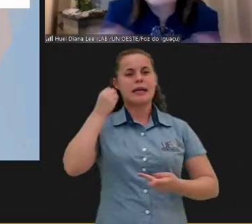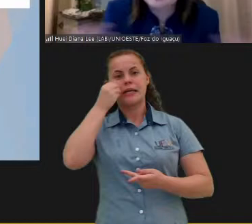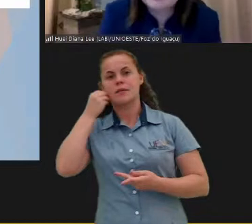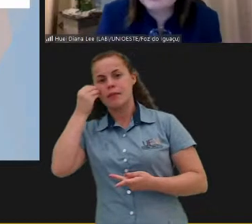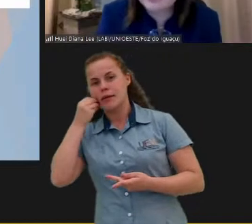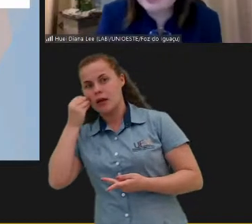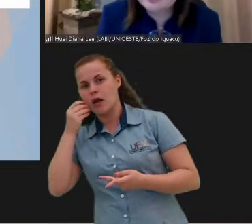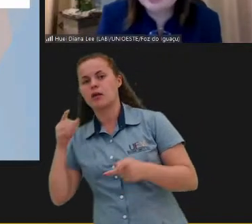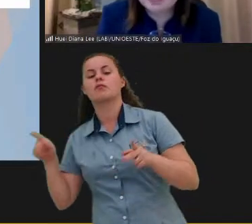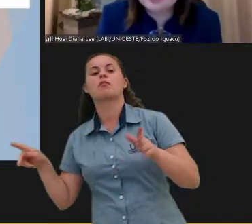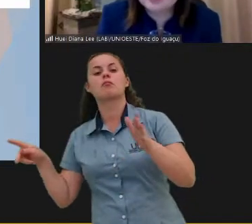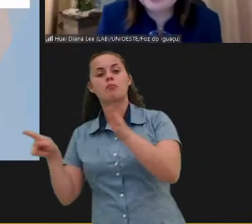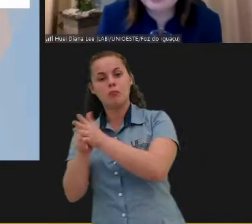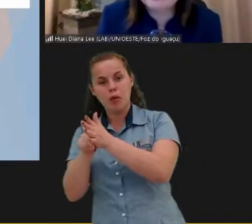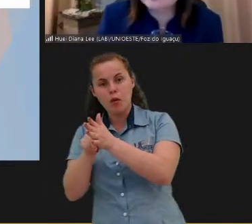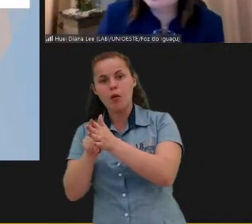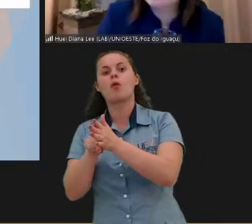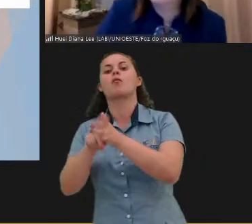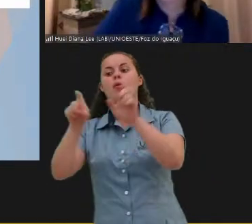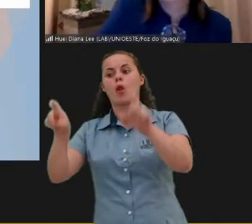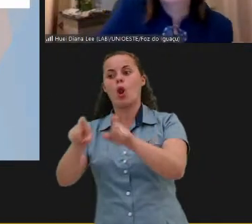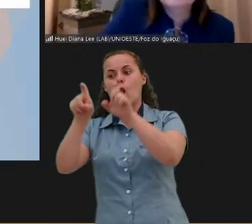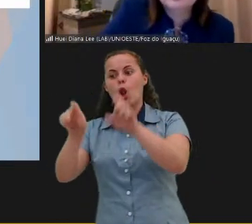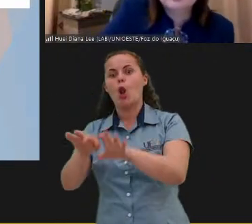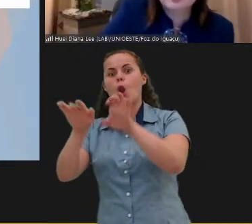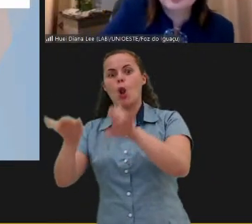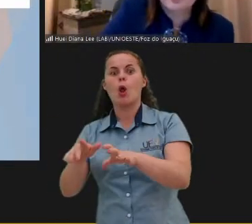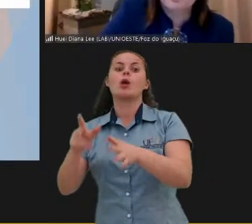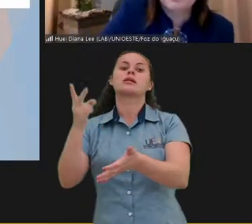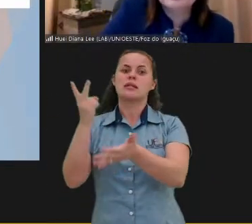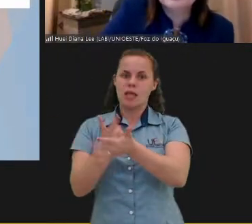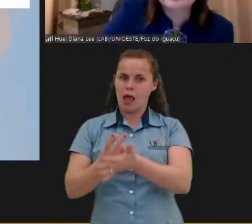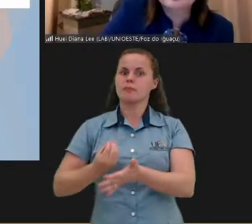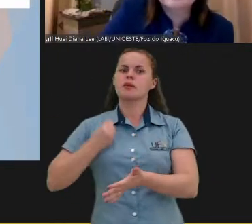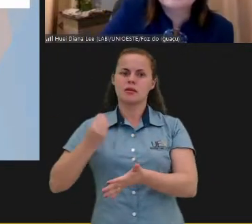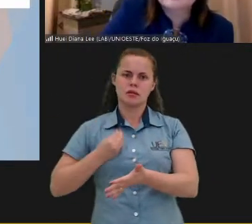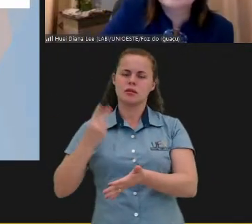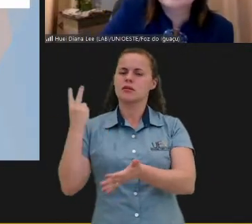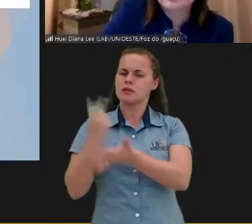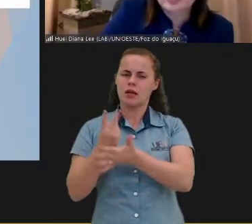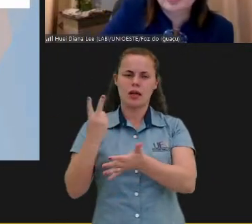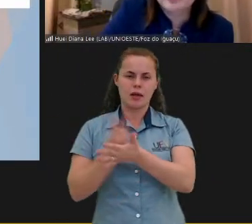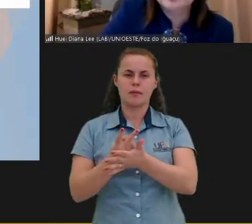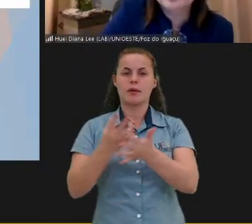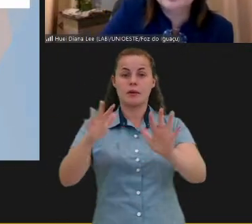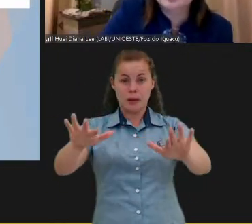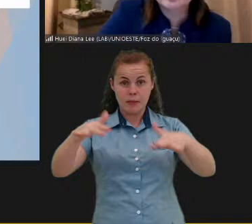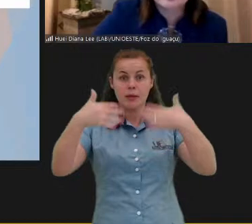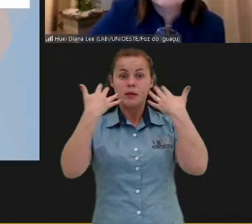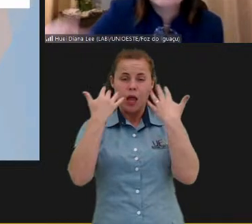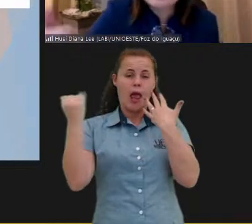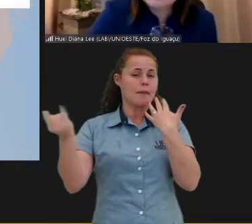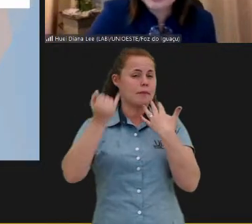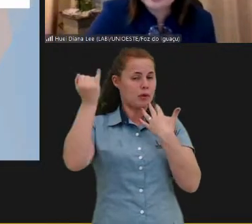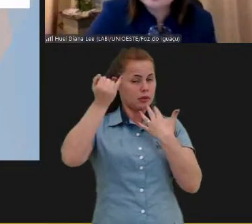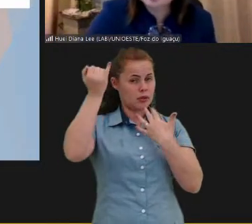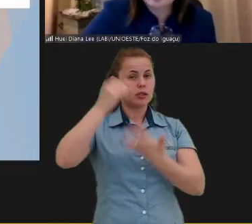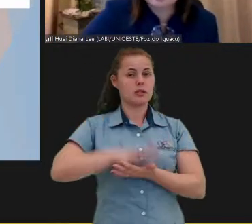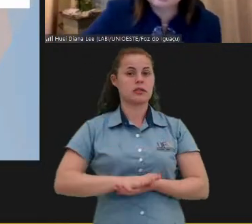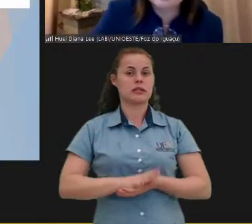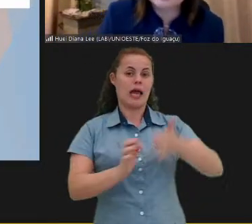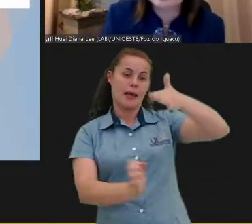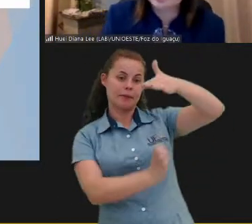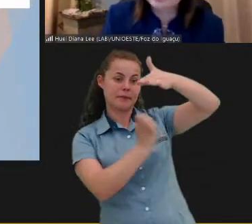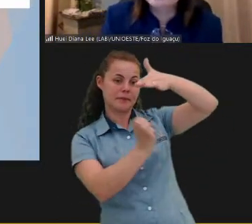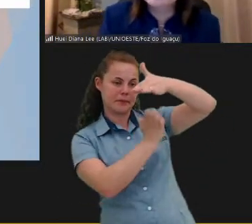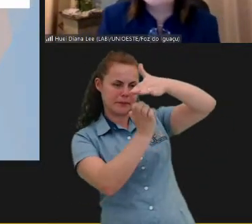automatizados sempre vai existir, sempre deve existir. Portanto, isso aqui é alguma coisa que eu quero chamar a atenção, porque é realmente importante. Nas empresas, o